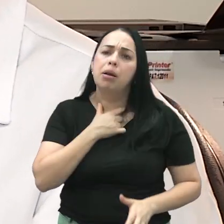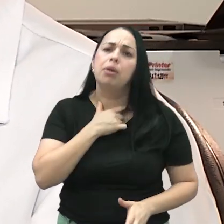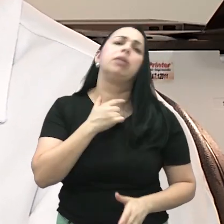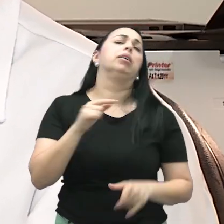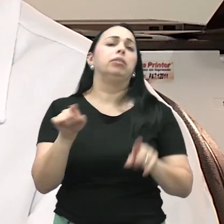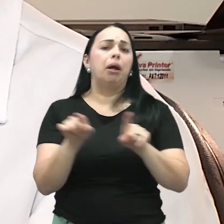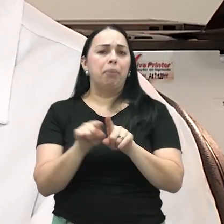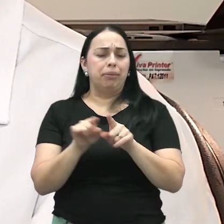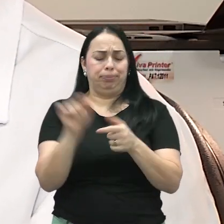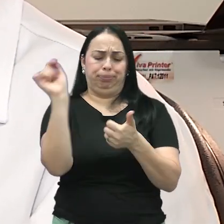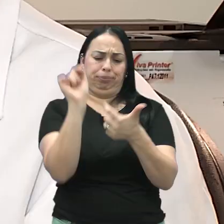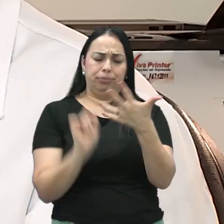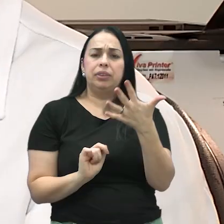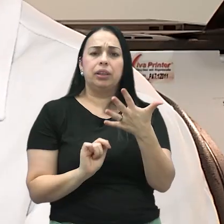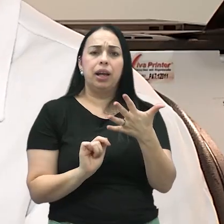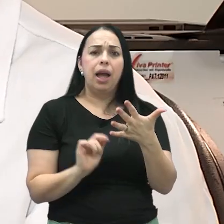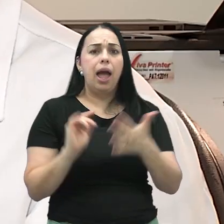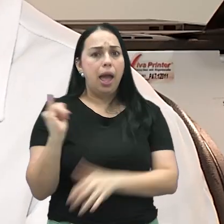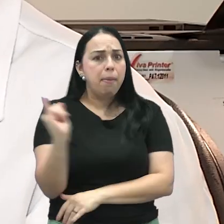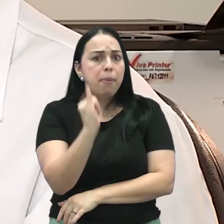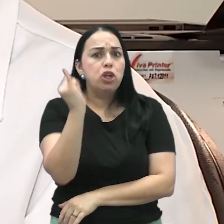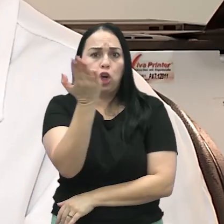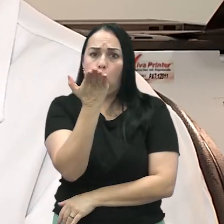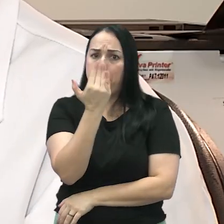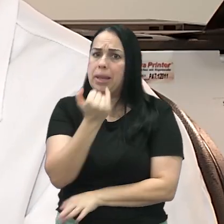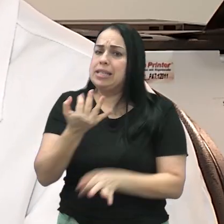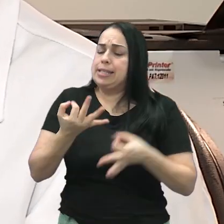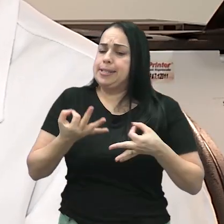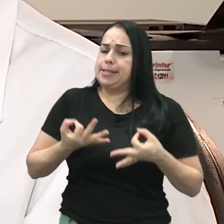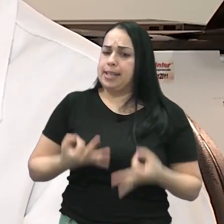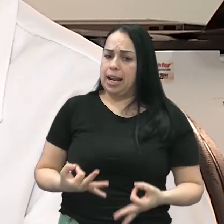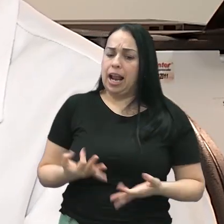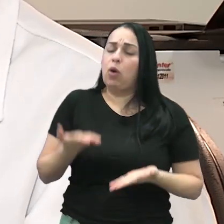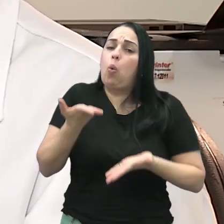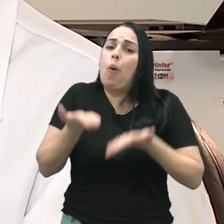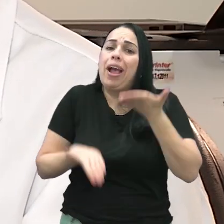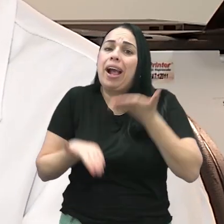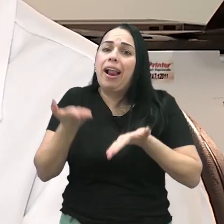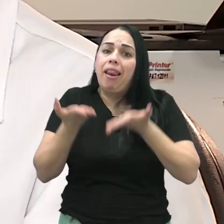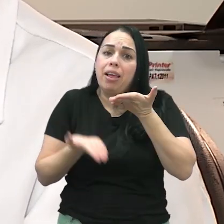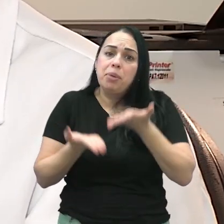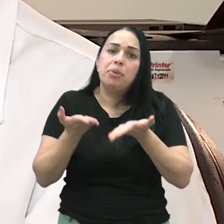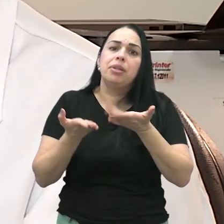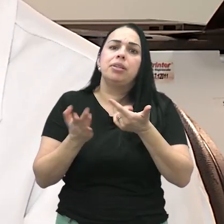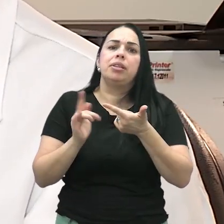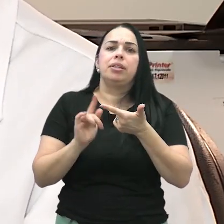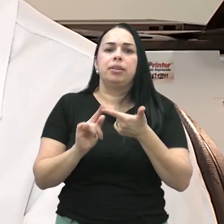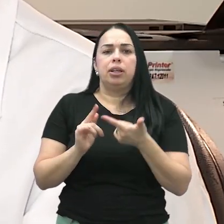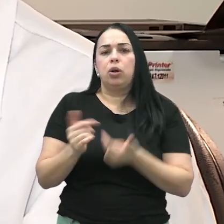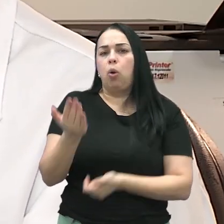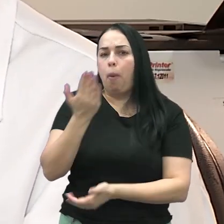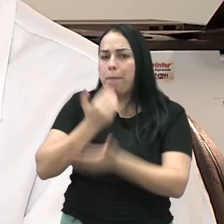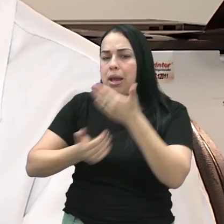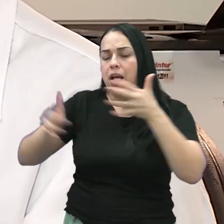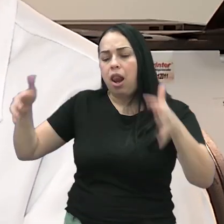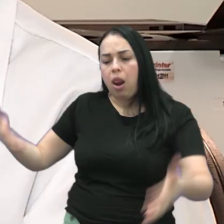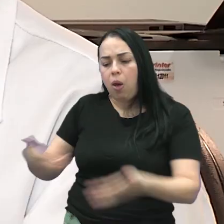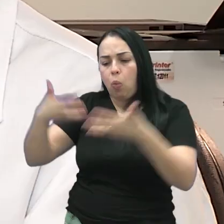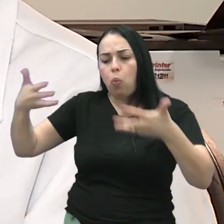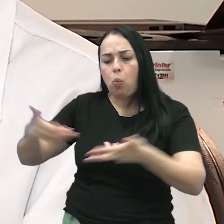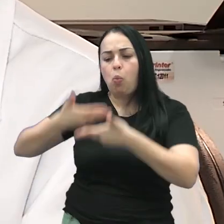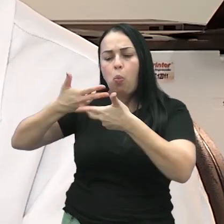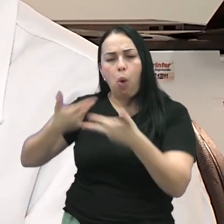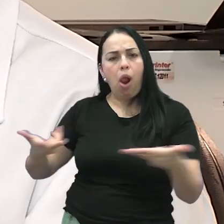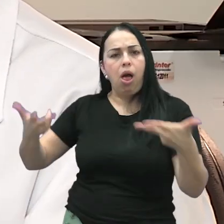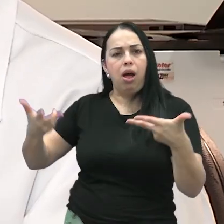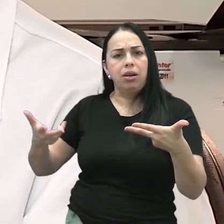e pescoço, tumores de pâncreas. É importante também você ter uma alimentação mais equilibrada, com mais consumo de